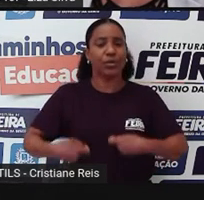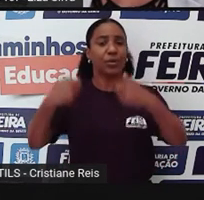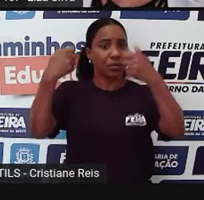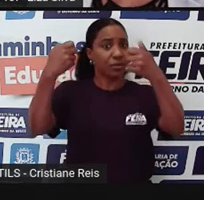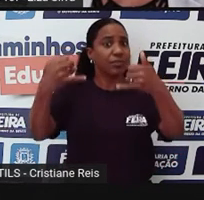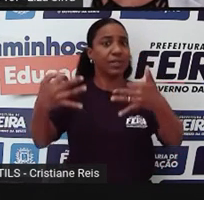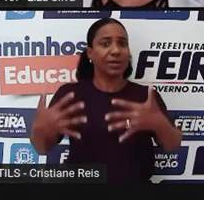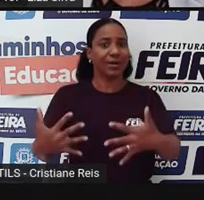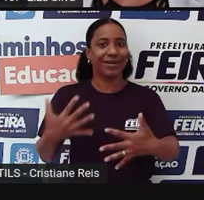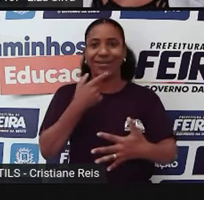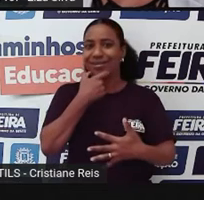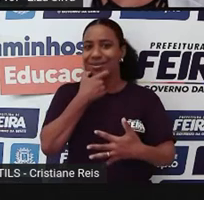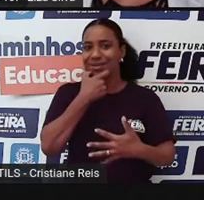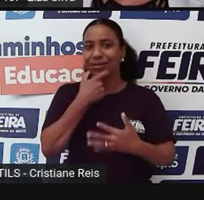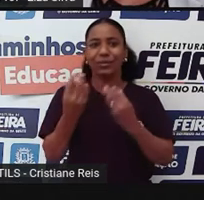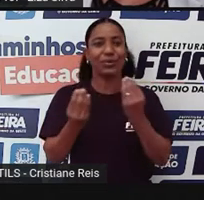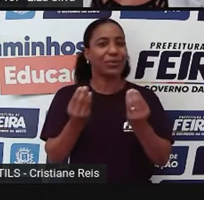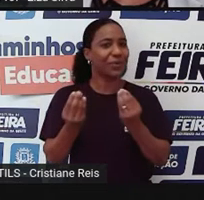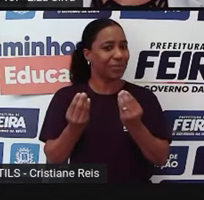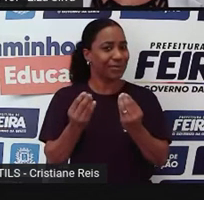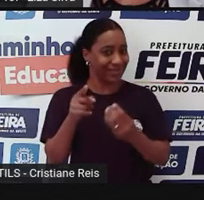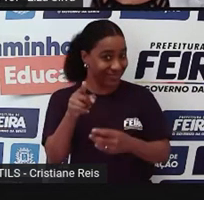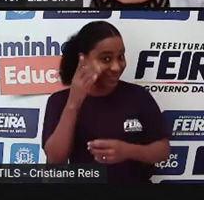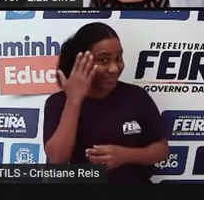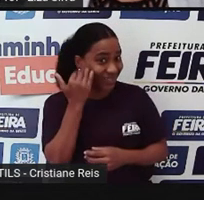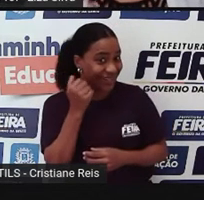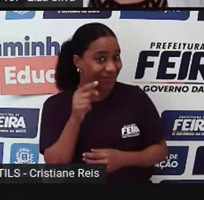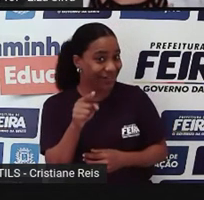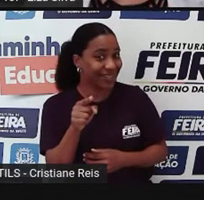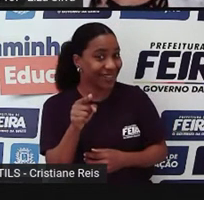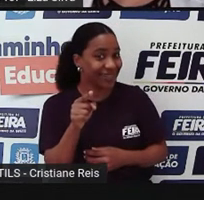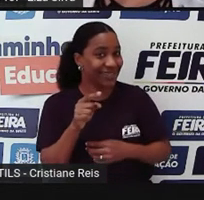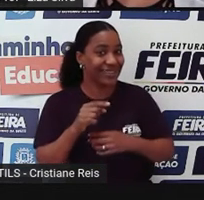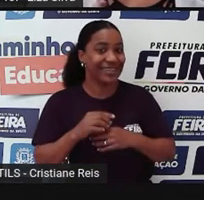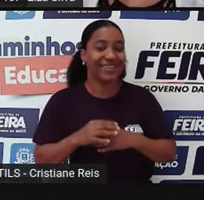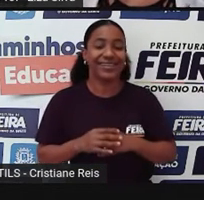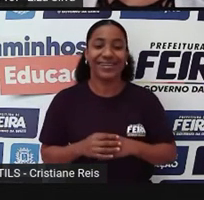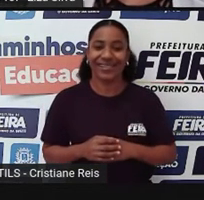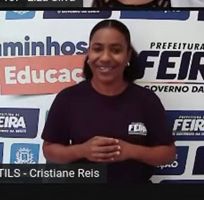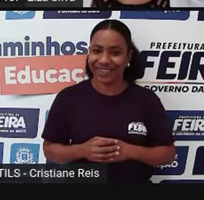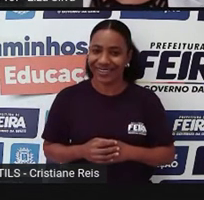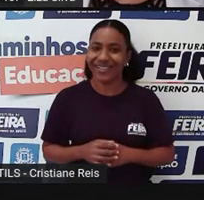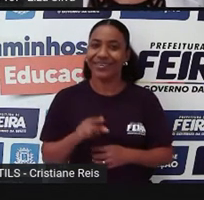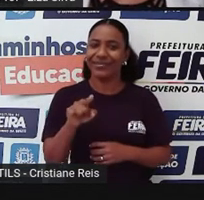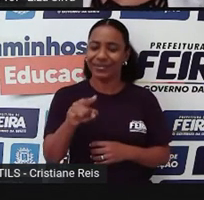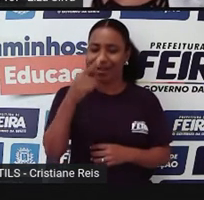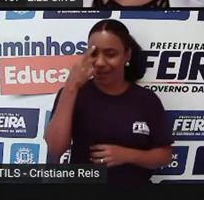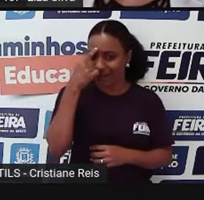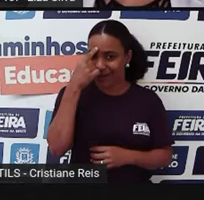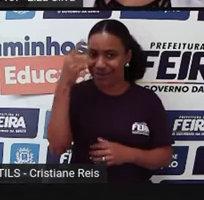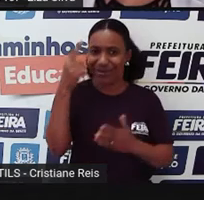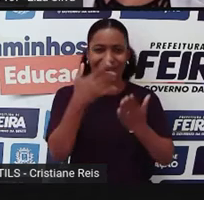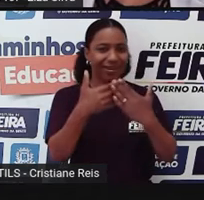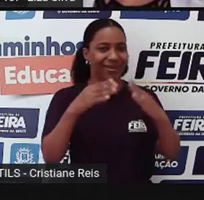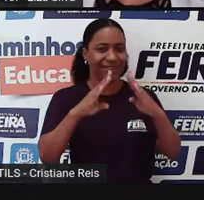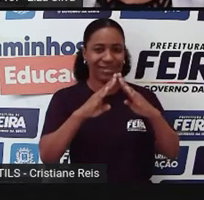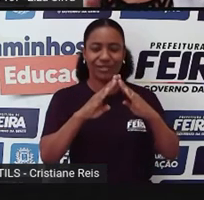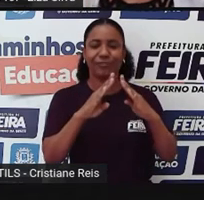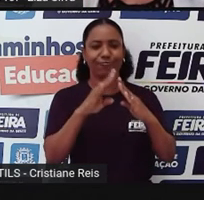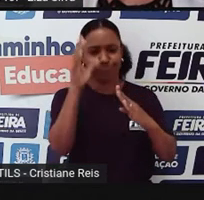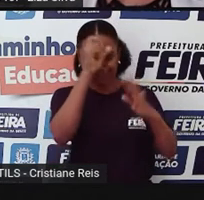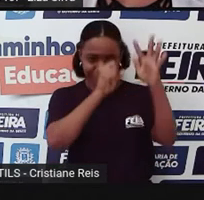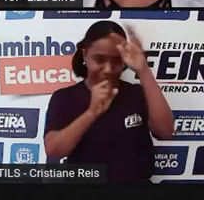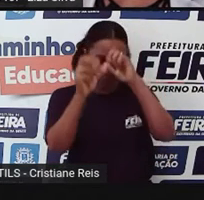inglês dias não ou cê sabe tente rememorar O que você já aprendeu na escola nas aulas de inglês